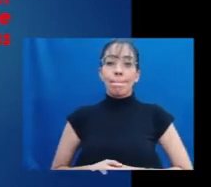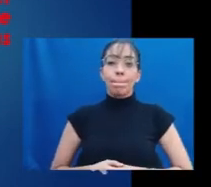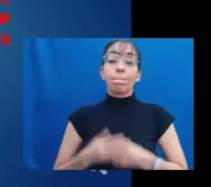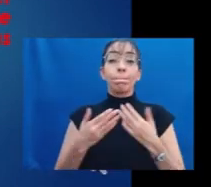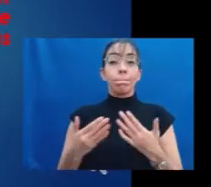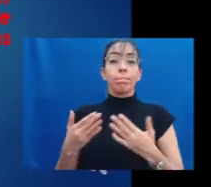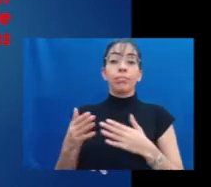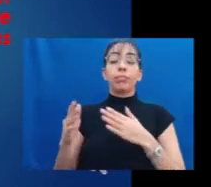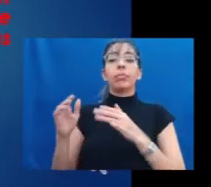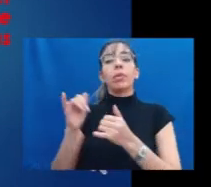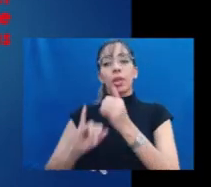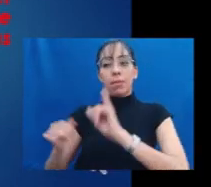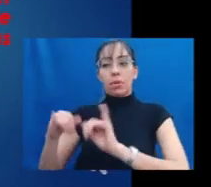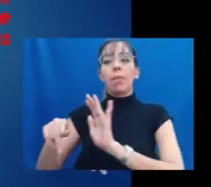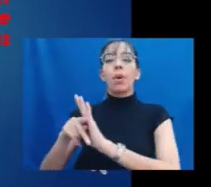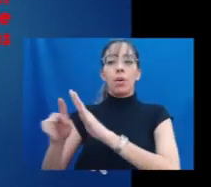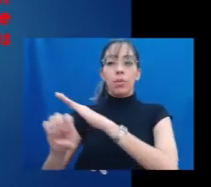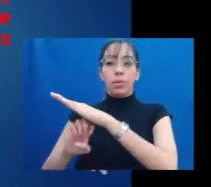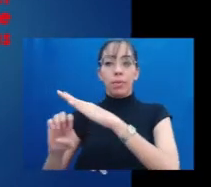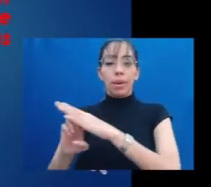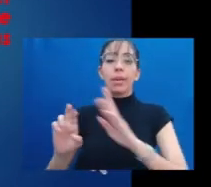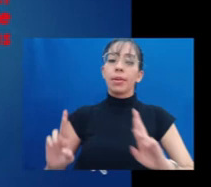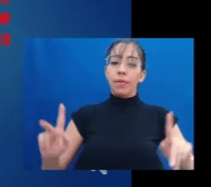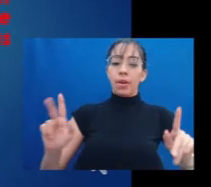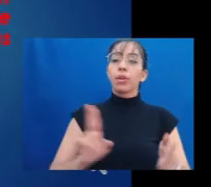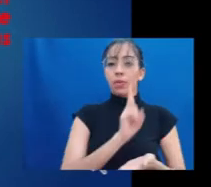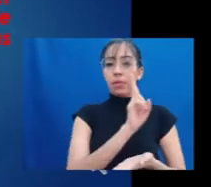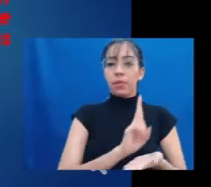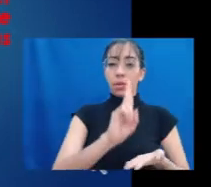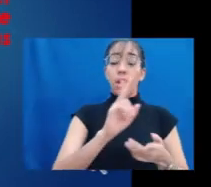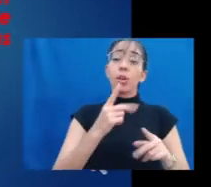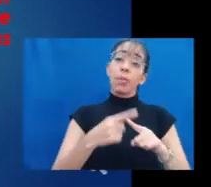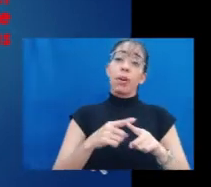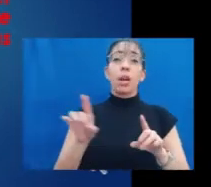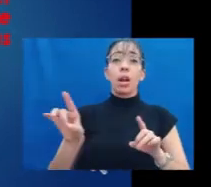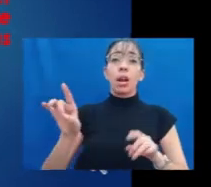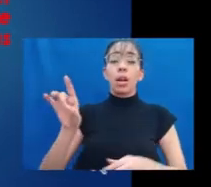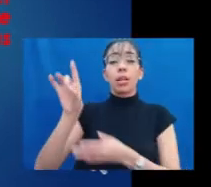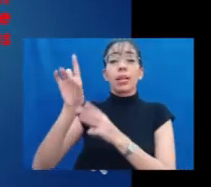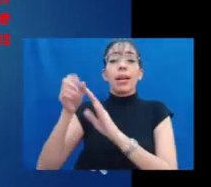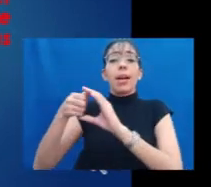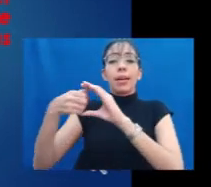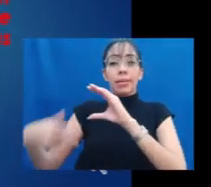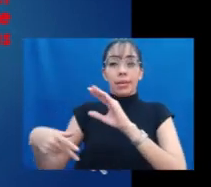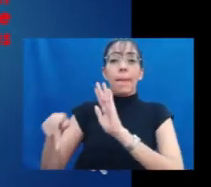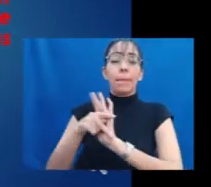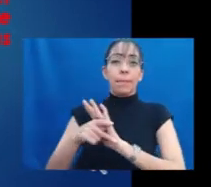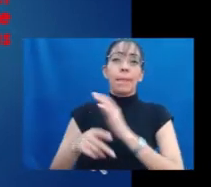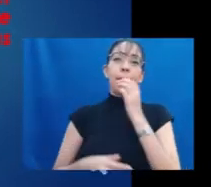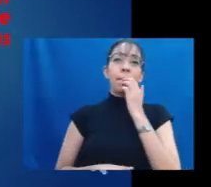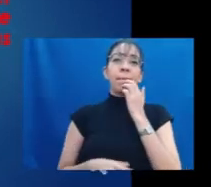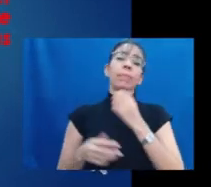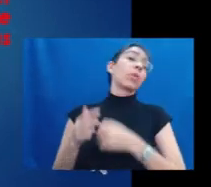tem dúvida alguma. Então, realmente, um laboratório de empresa ele é diferente de um laboratório acadêmico, porque cada um tem as suas particularidades.